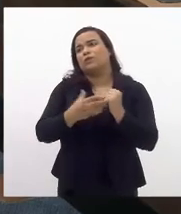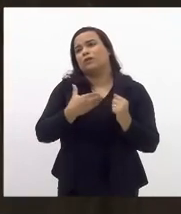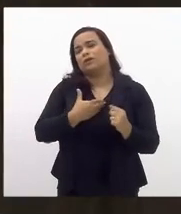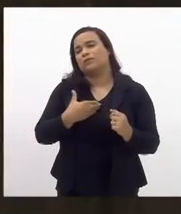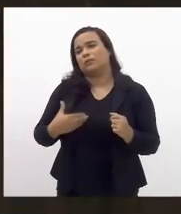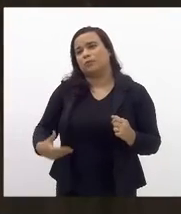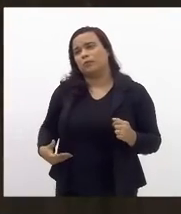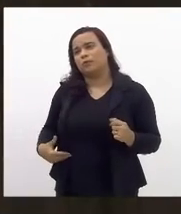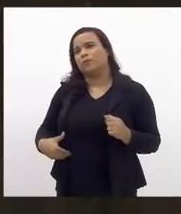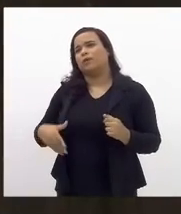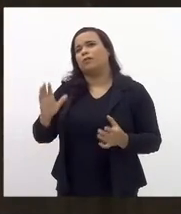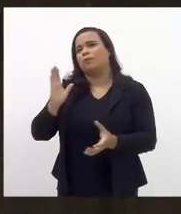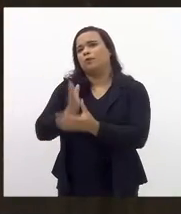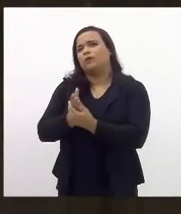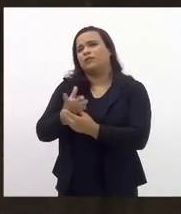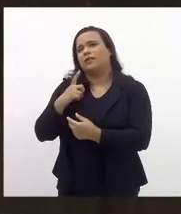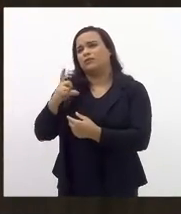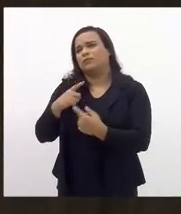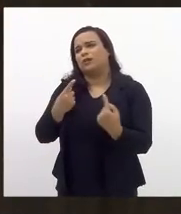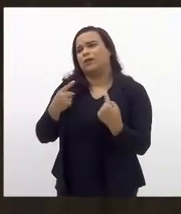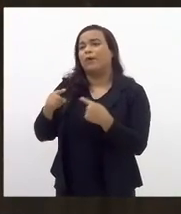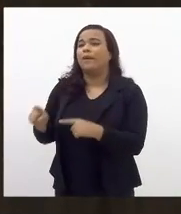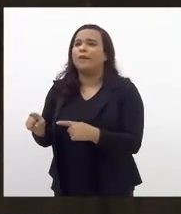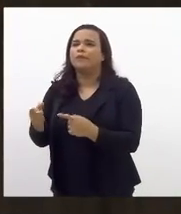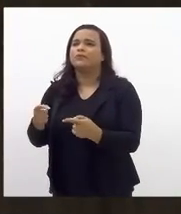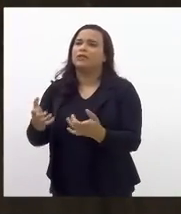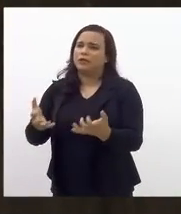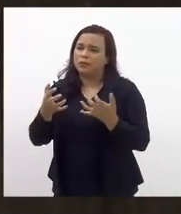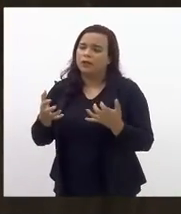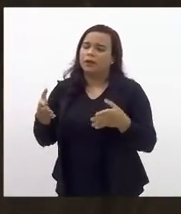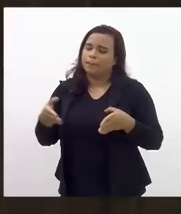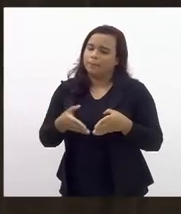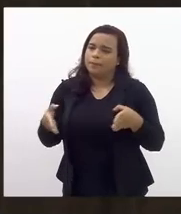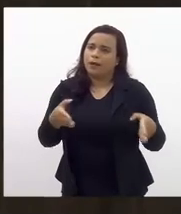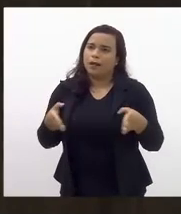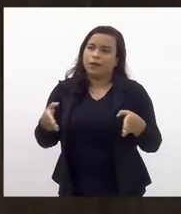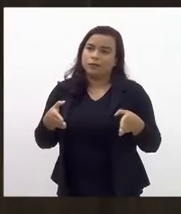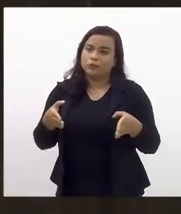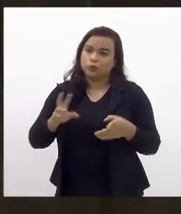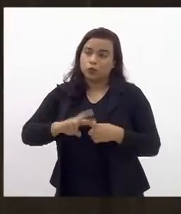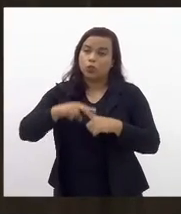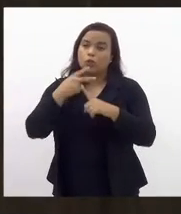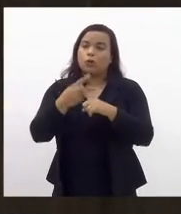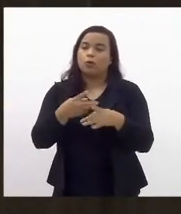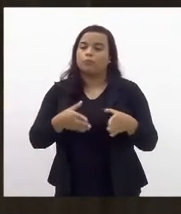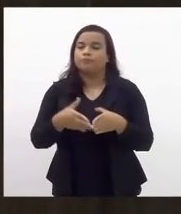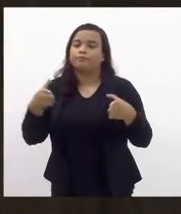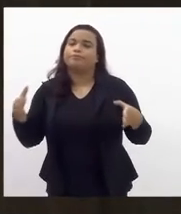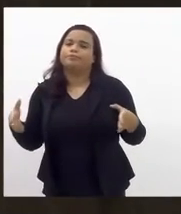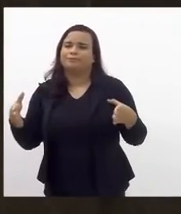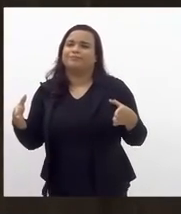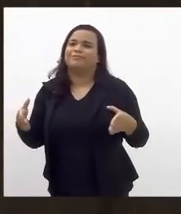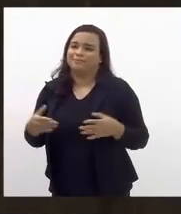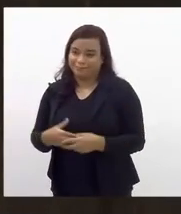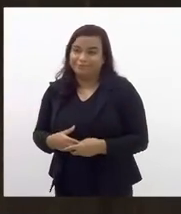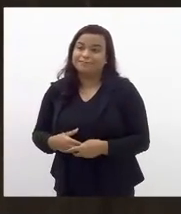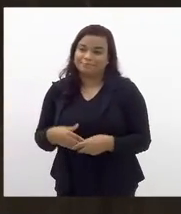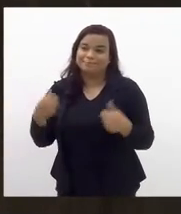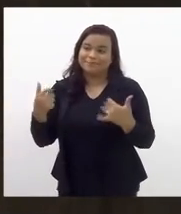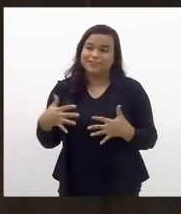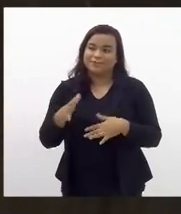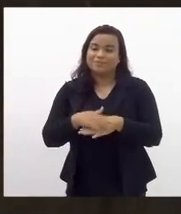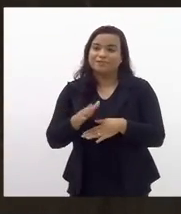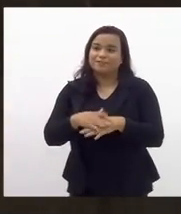senhor quer, função da pandemia, que o prazo seja contado em dobro para que tudo isso